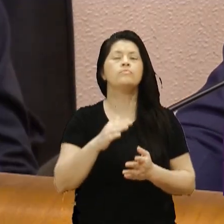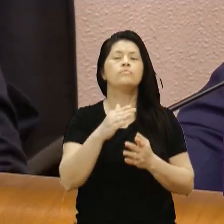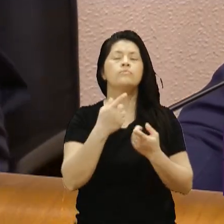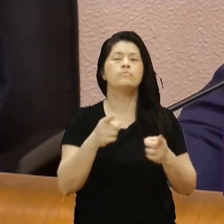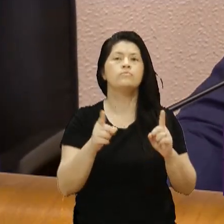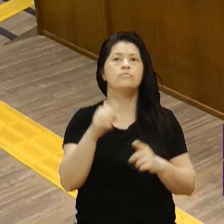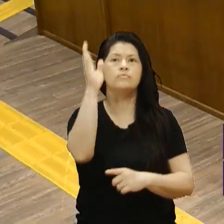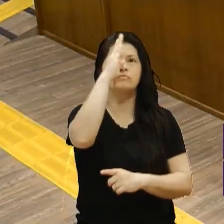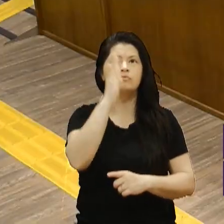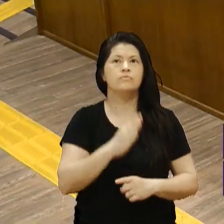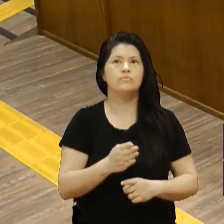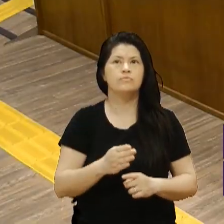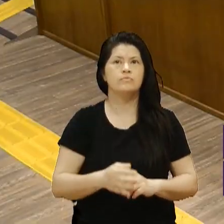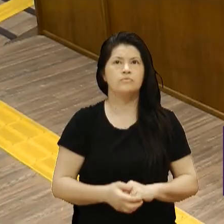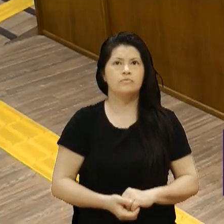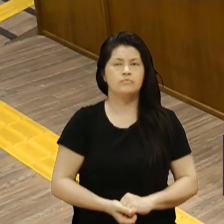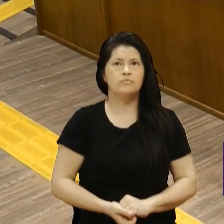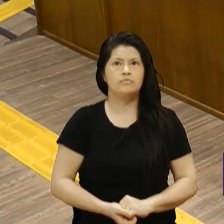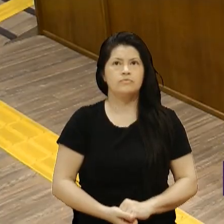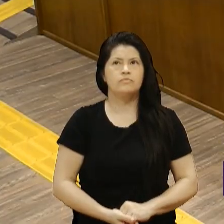hino nacional brasileiro.